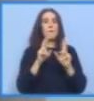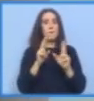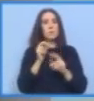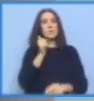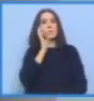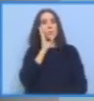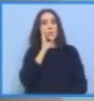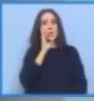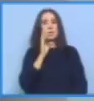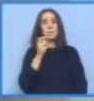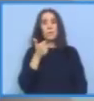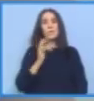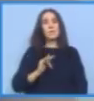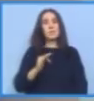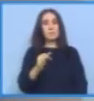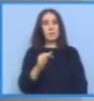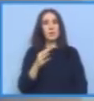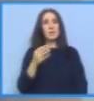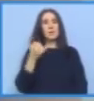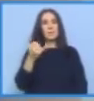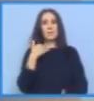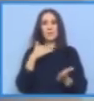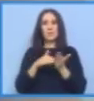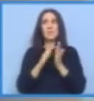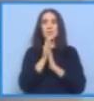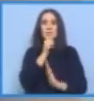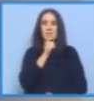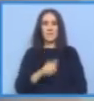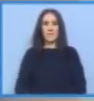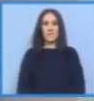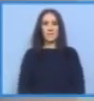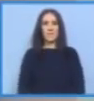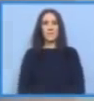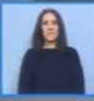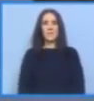Votos de boa tarde, bom fim de semana e até à próxima segunda-feira, se Deus quiser.